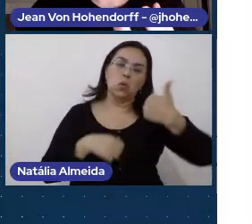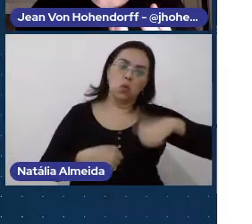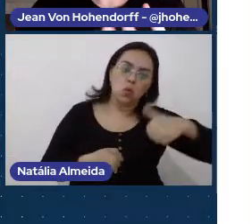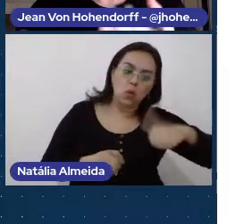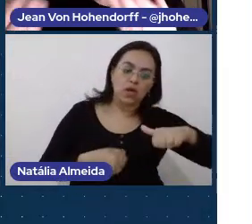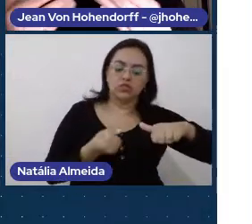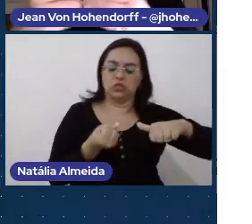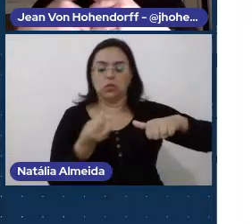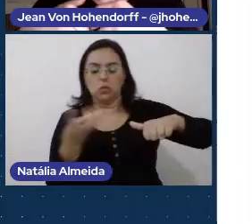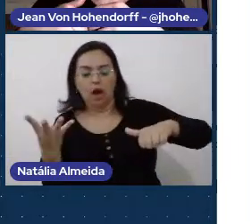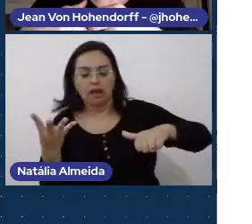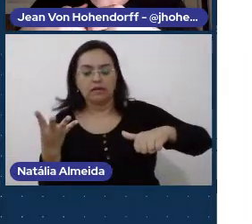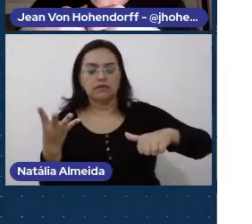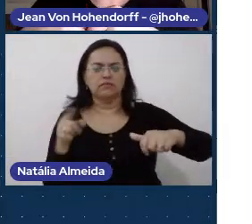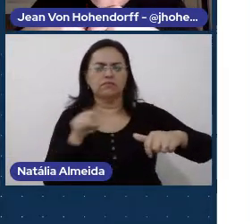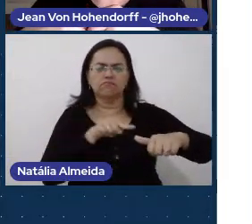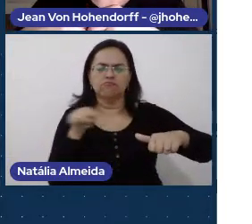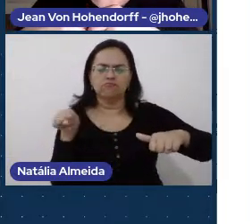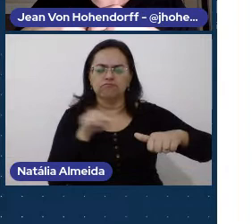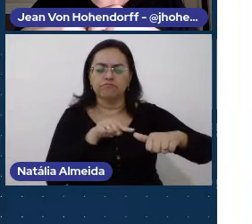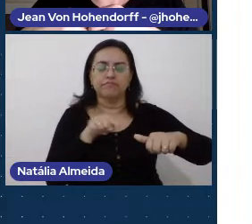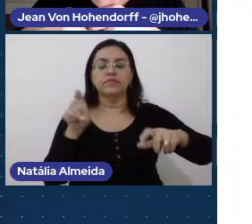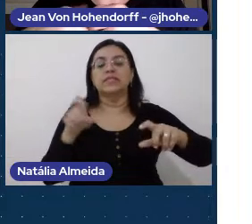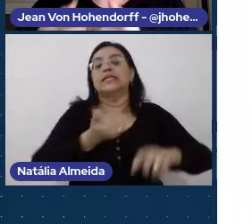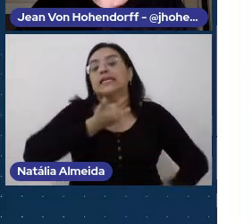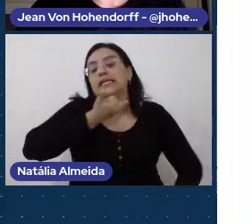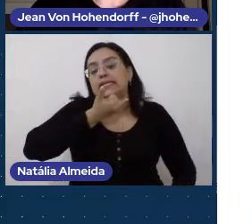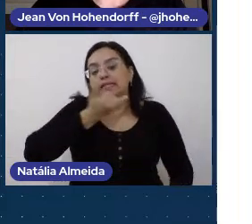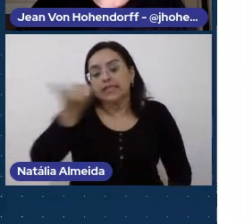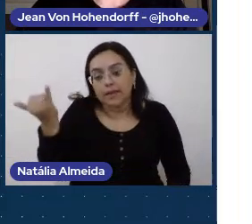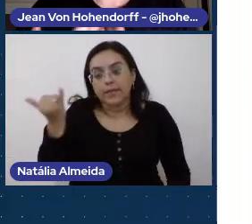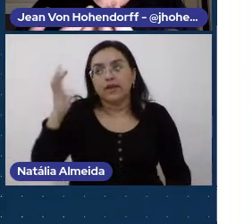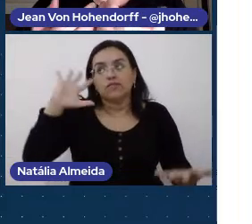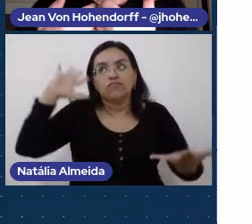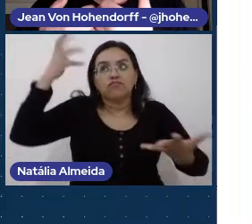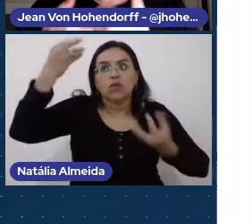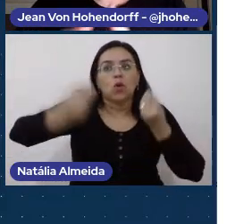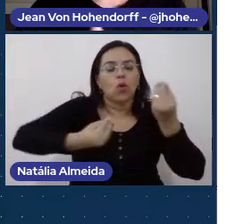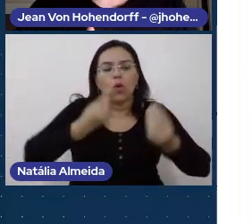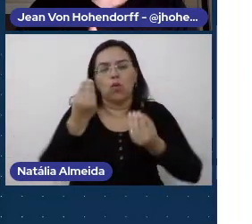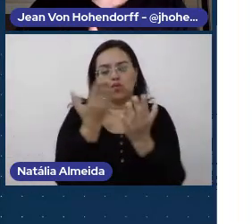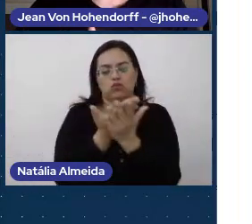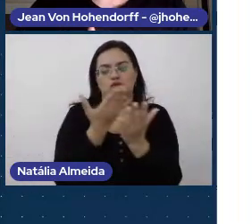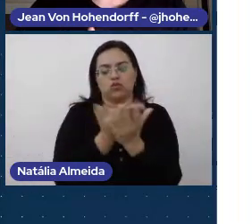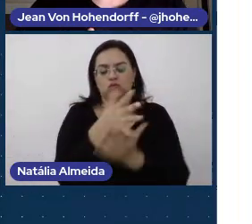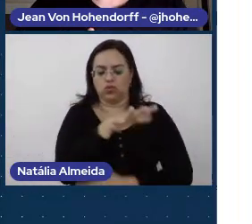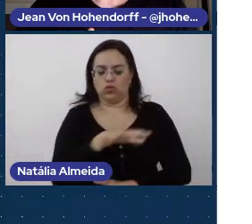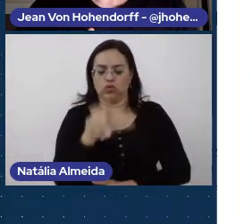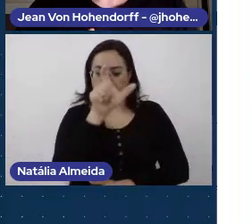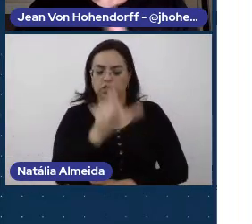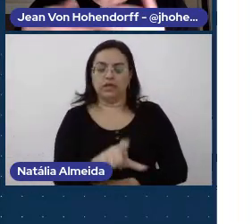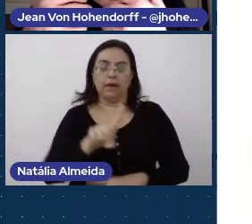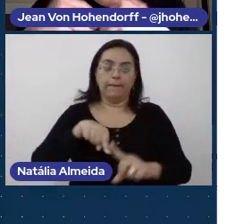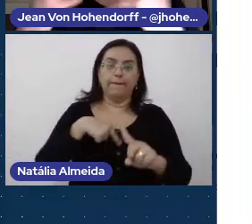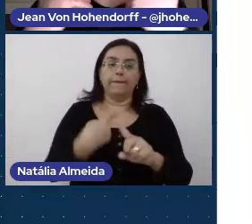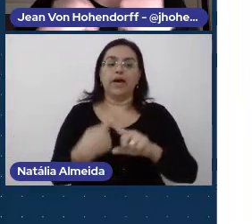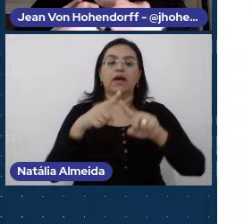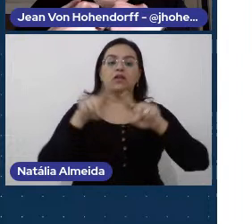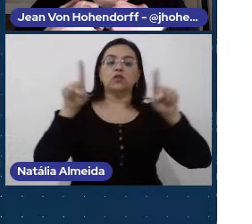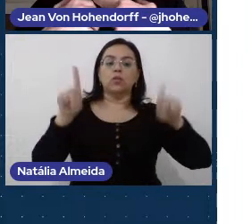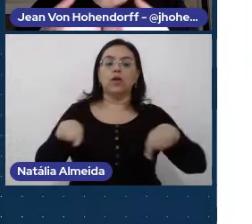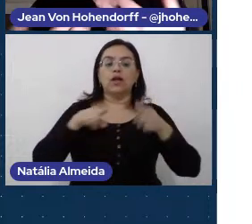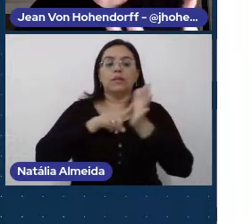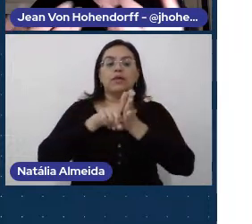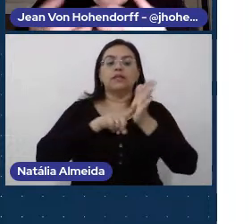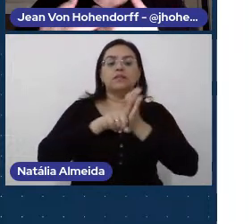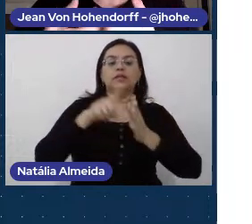quantitativa ou qualitativa, além de depender do fenômeno estudado e, consequentemente, do problema de pesquisa, deriva também